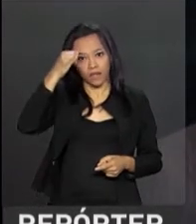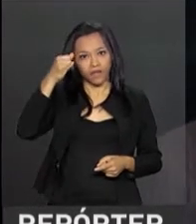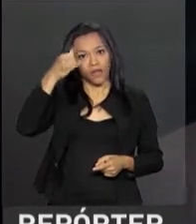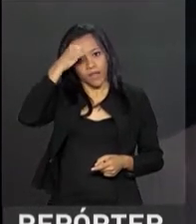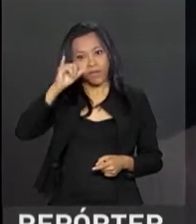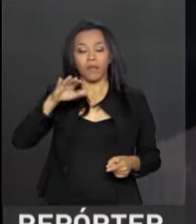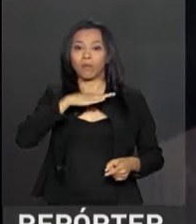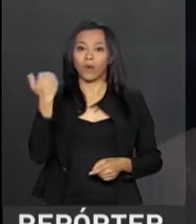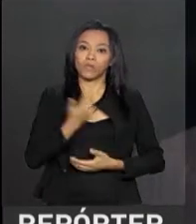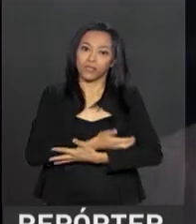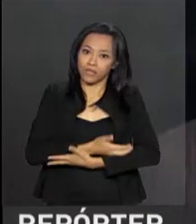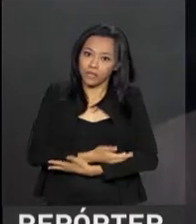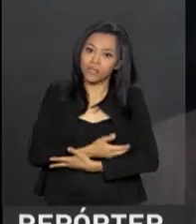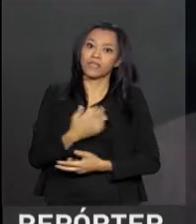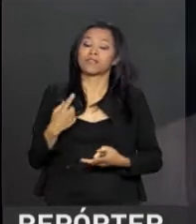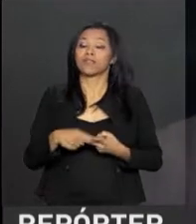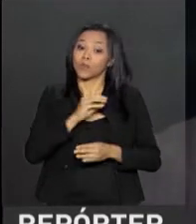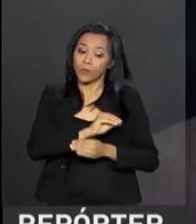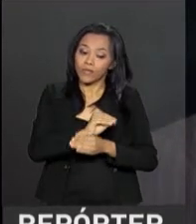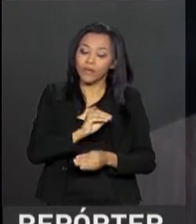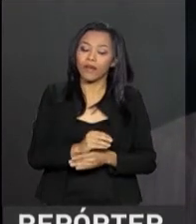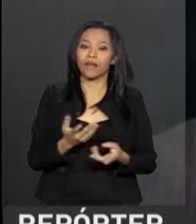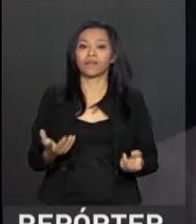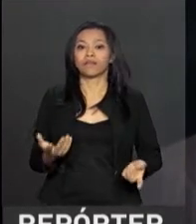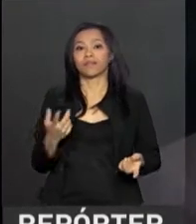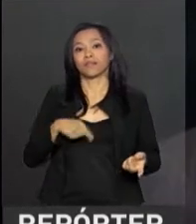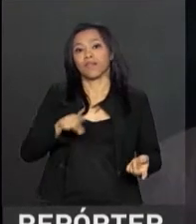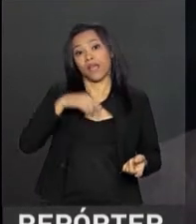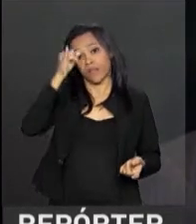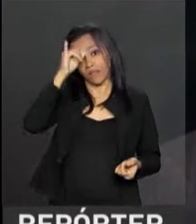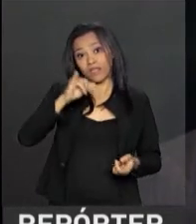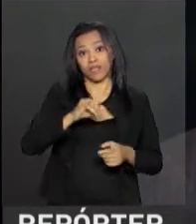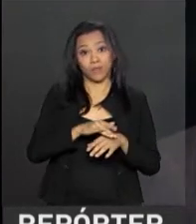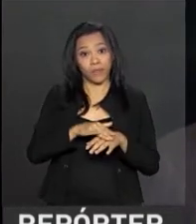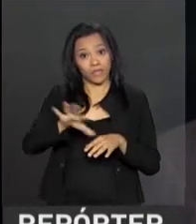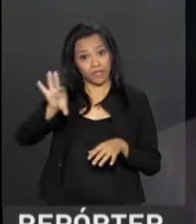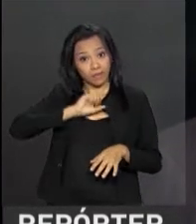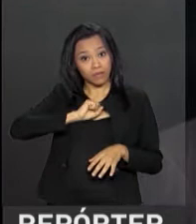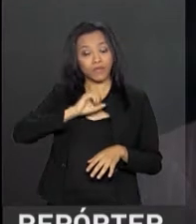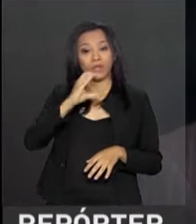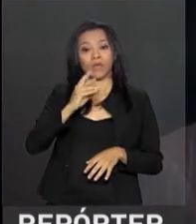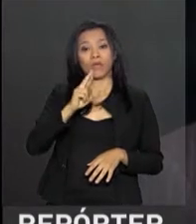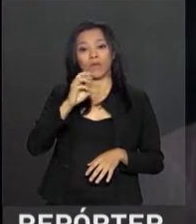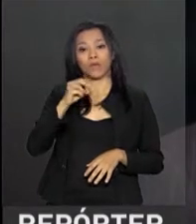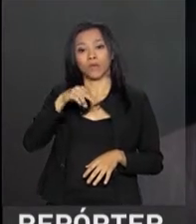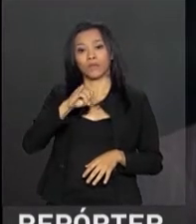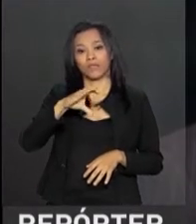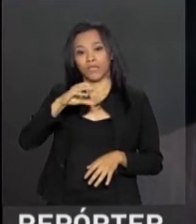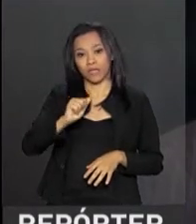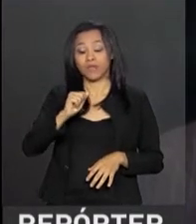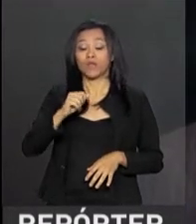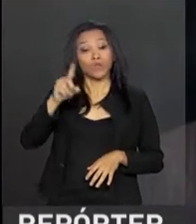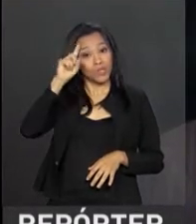a morbidade e esse cuidado que elas têm evitam também as doenças crônicas e adultos o cuidado a gente sabe os primeiros mil dias de